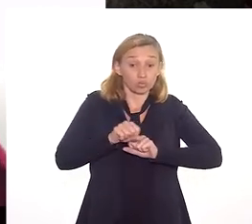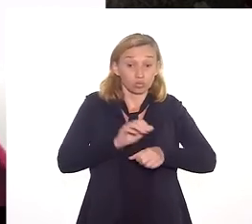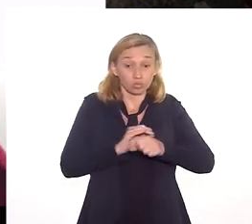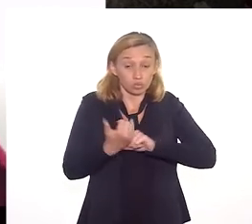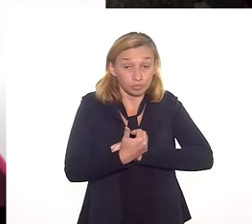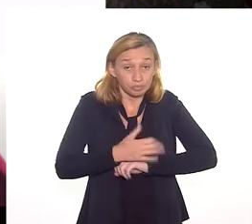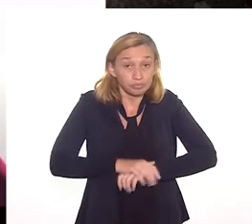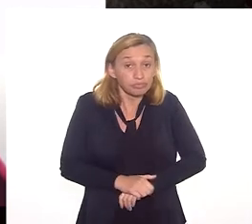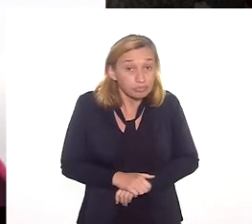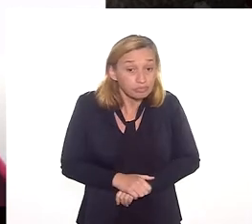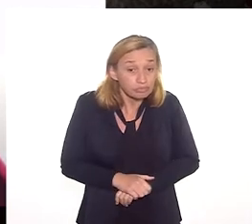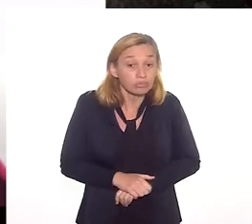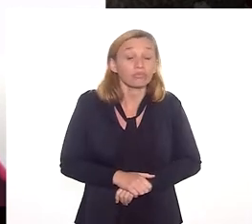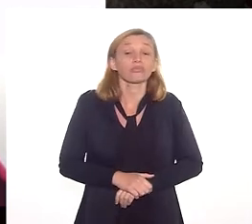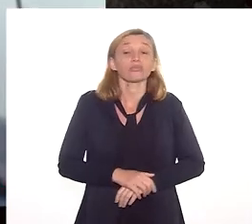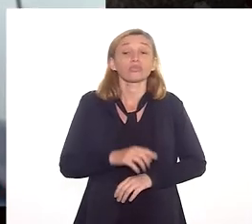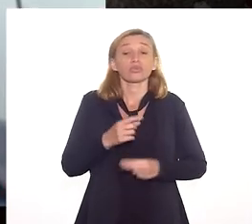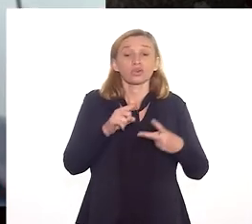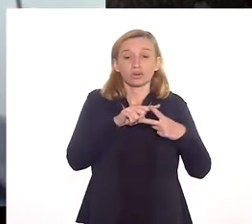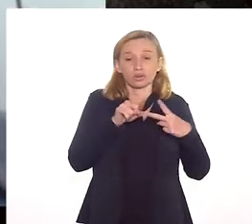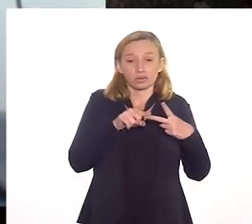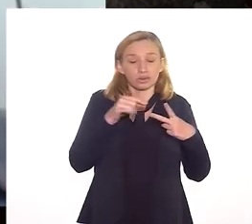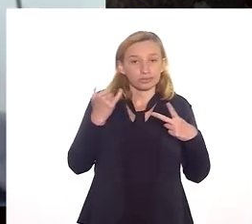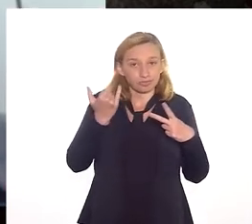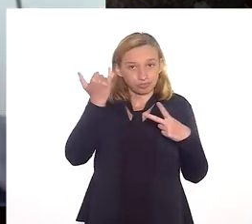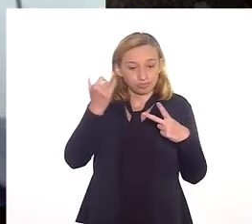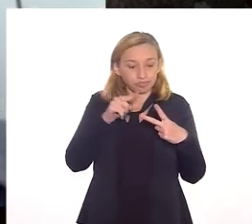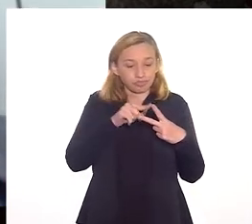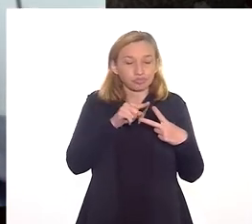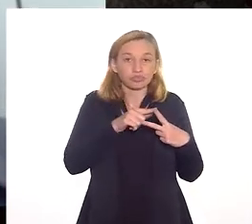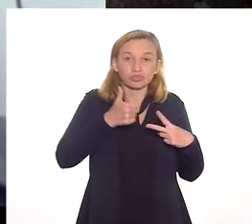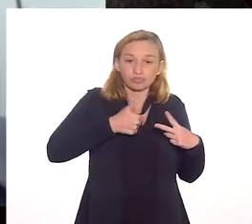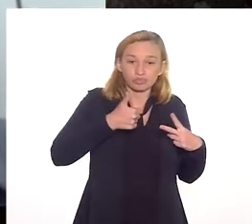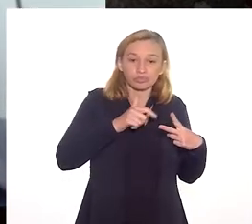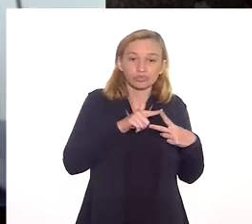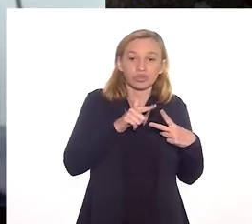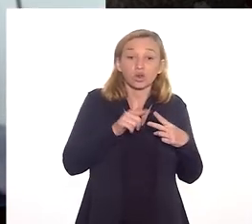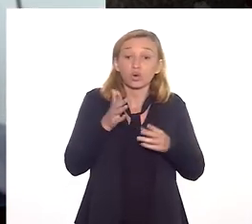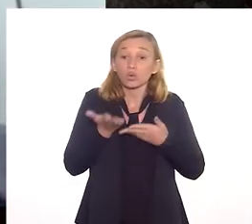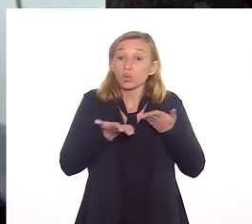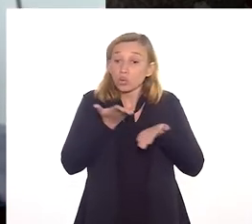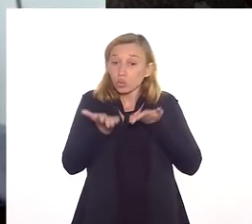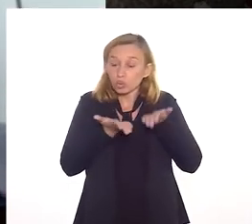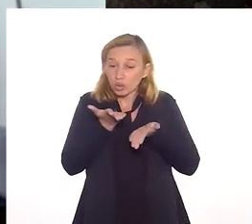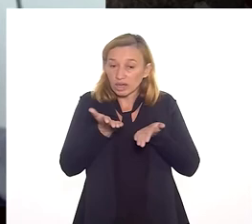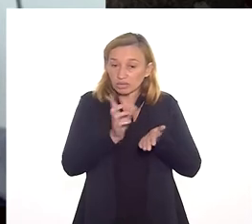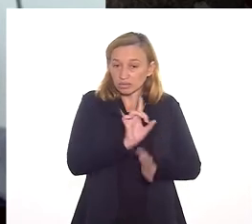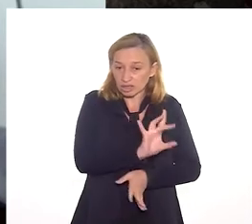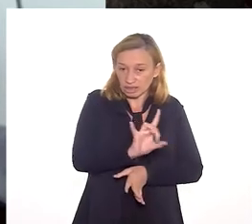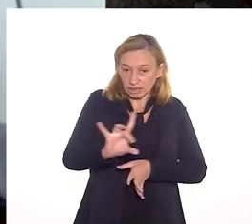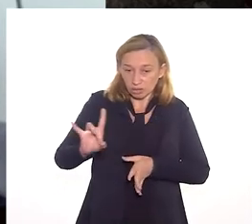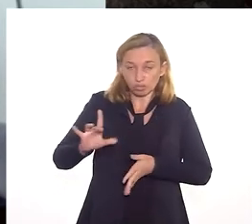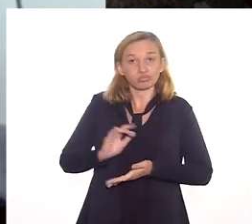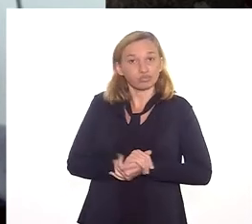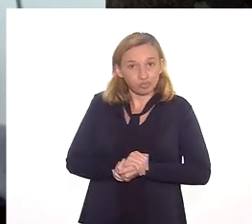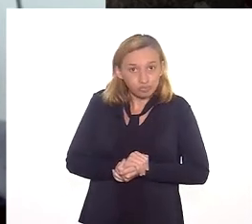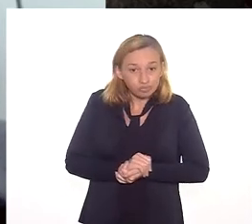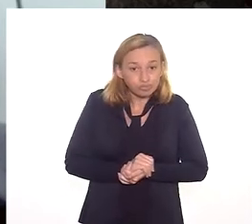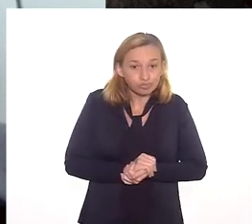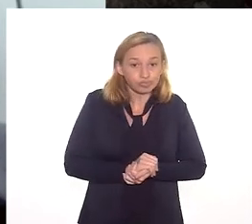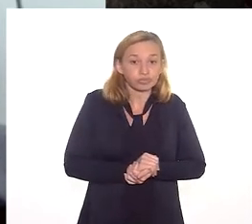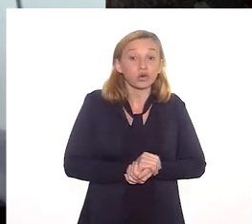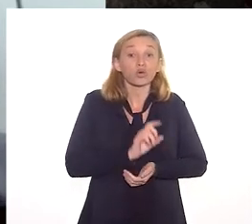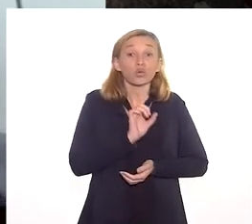Covid? Olha, são dois pontos muito importantes. Um é o ponto do cuidado individual,